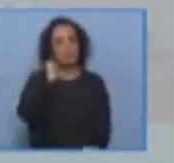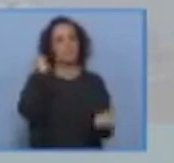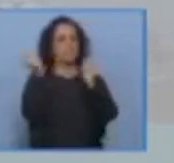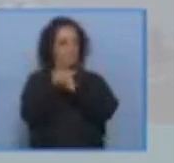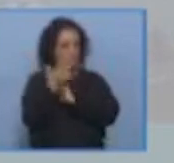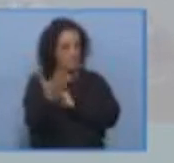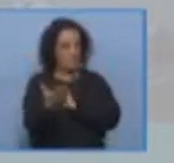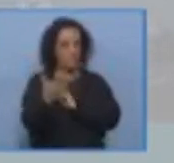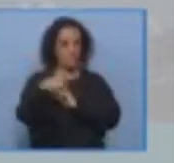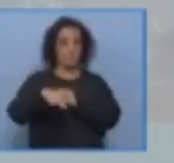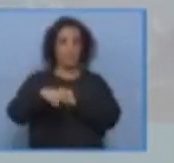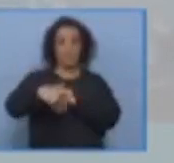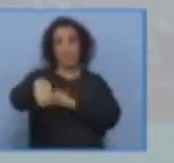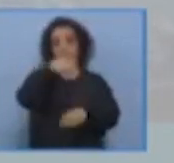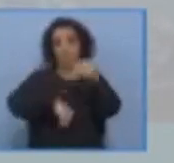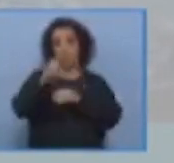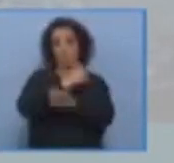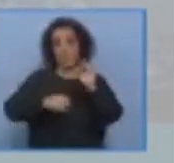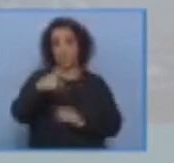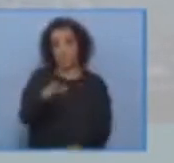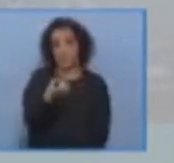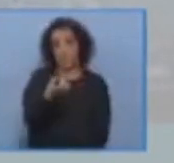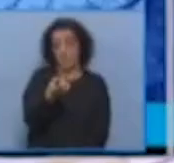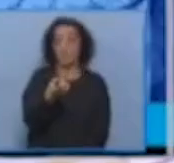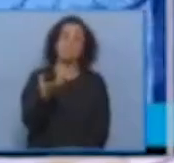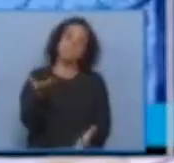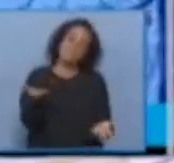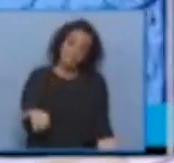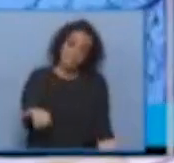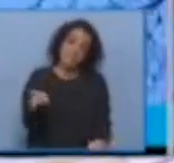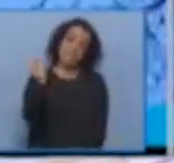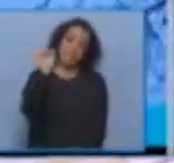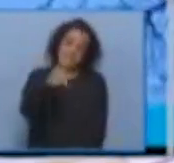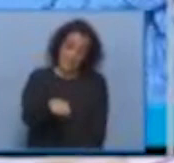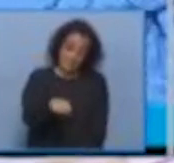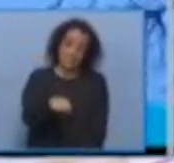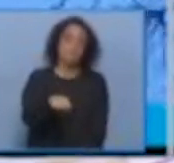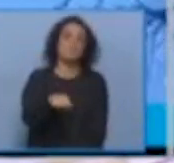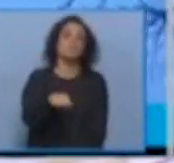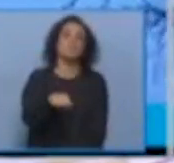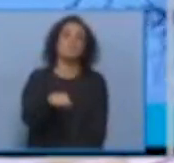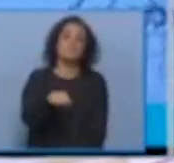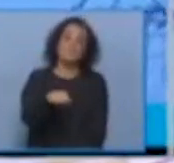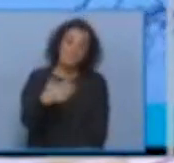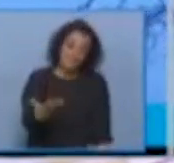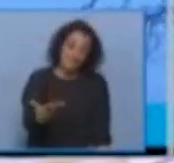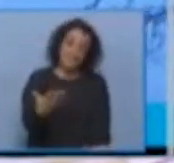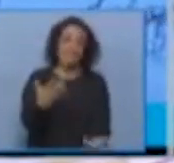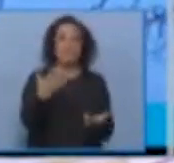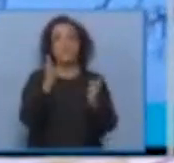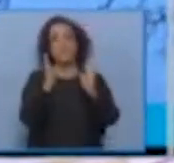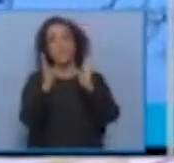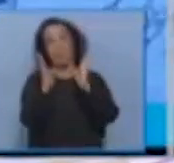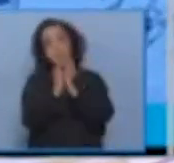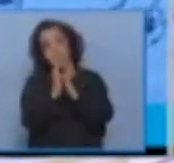agulha, temos eleições europeias em 2019. É, não é? que também vão chamar os cristãos e nomeadamente